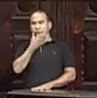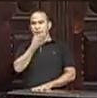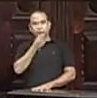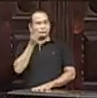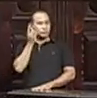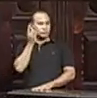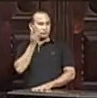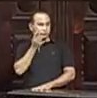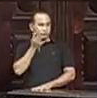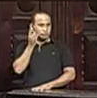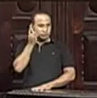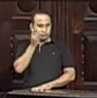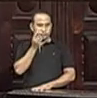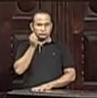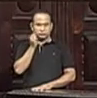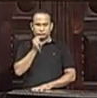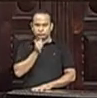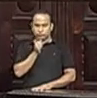parlamentares presentes.